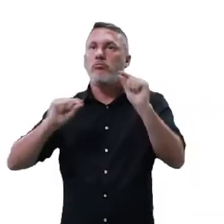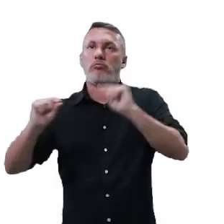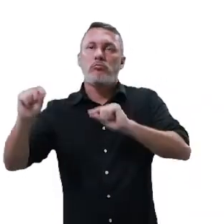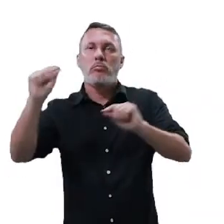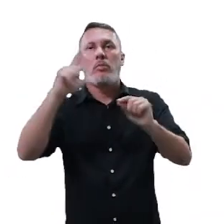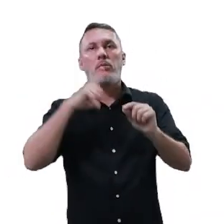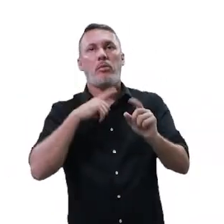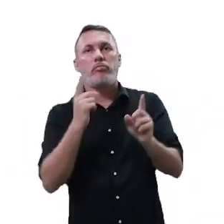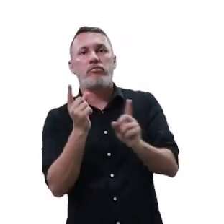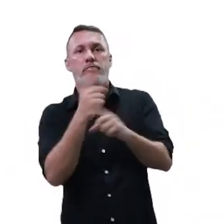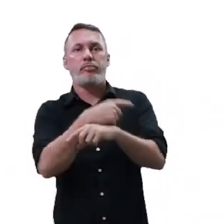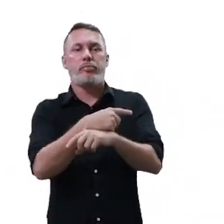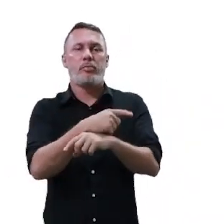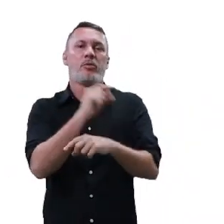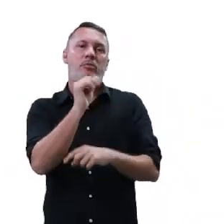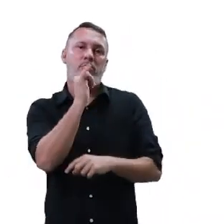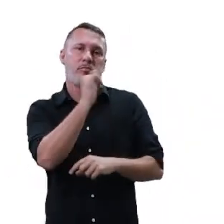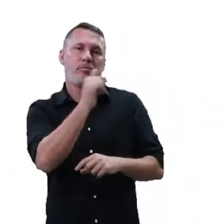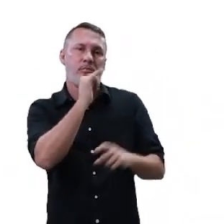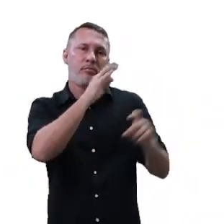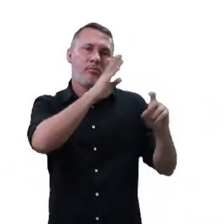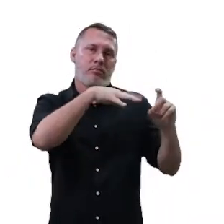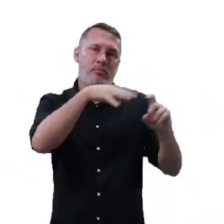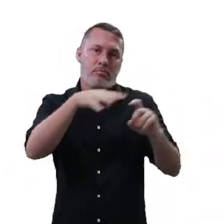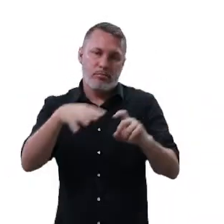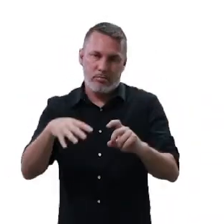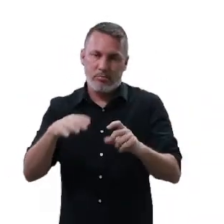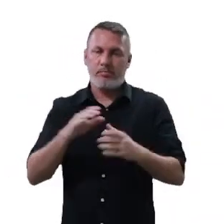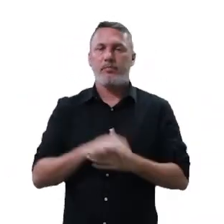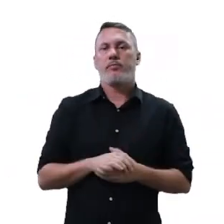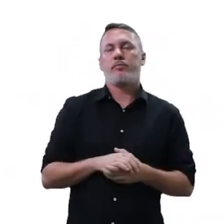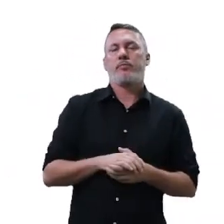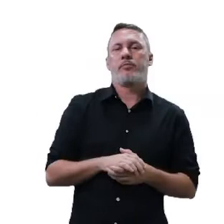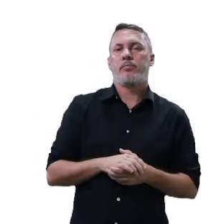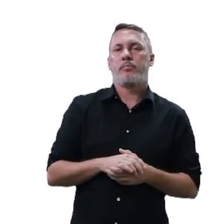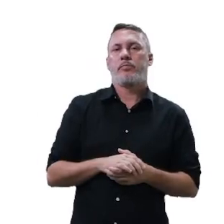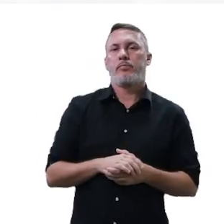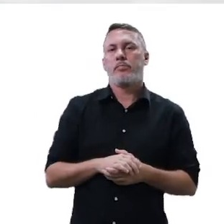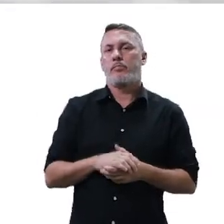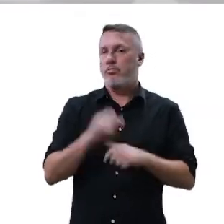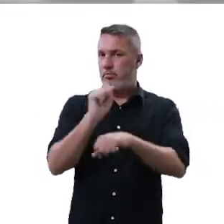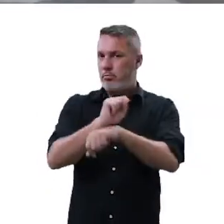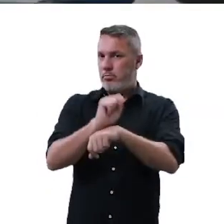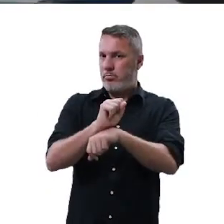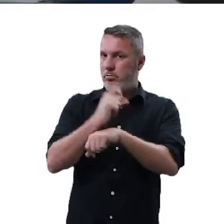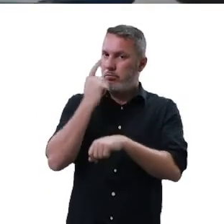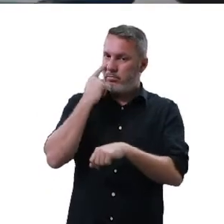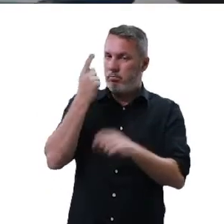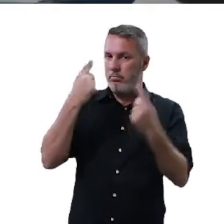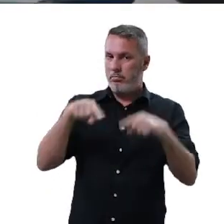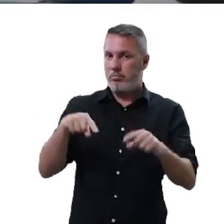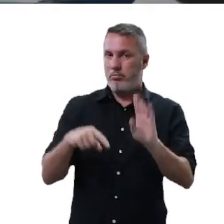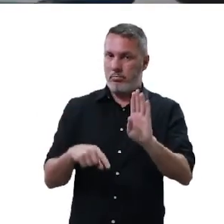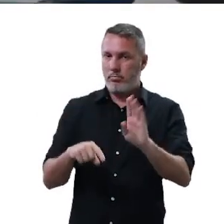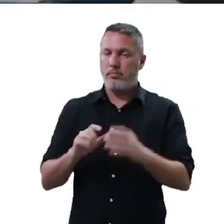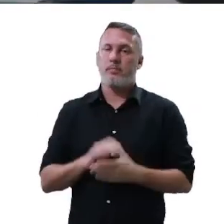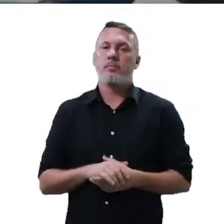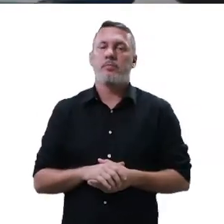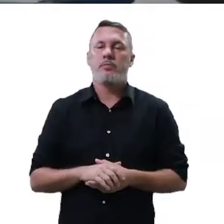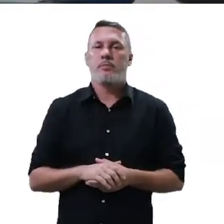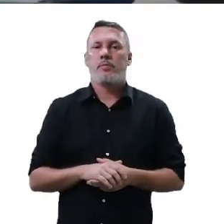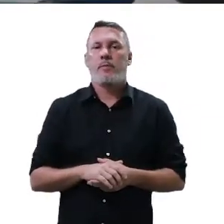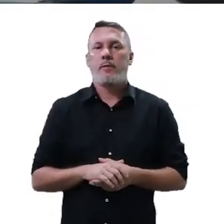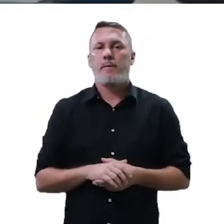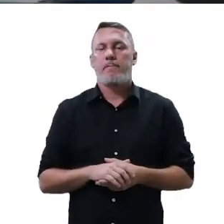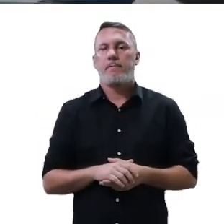cosmos, contrapondo a tradição mitológica das narrativas cosmogônicas e teogônicas. Vamos deixar em suspenso, vamos